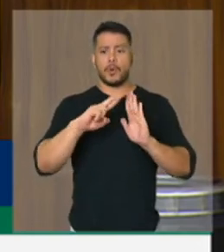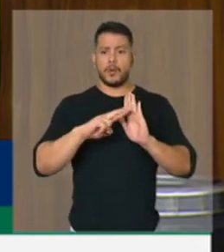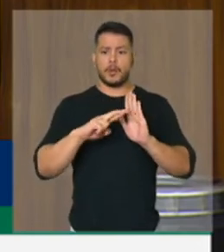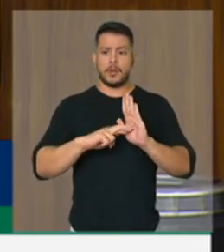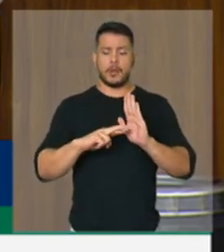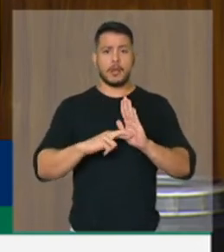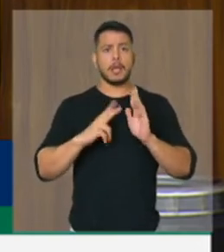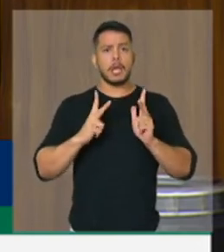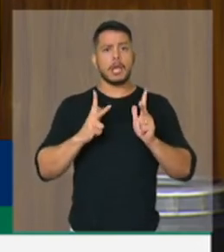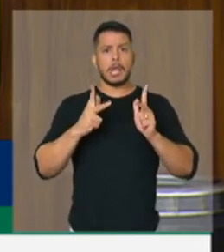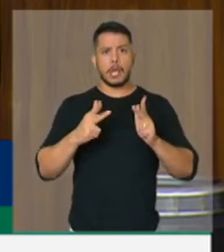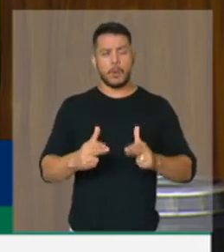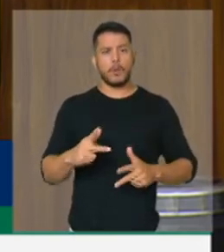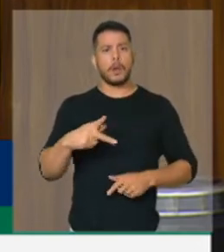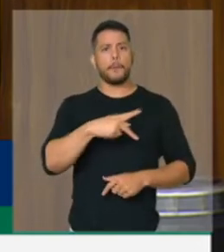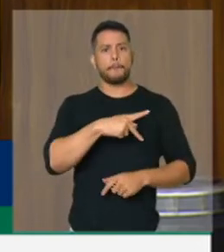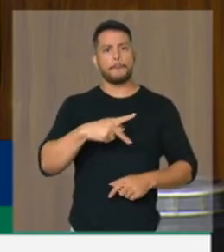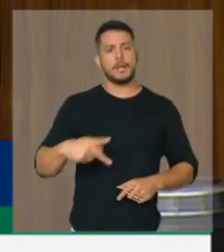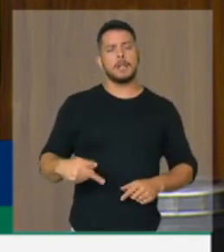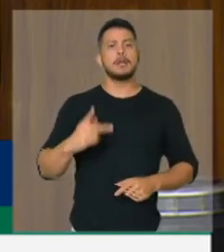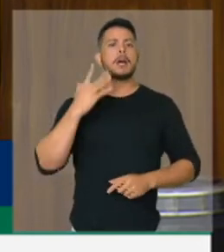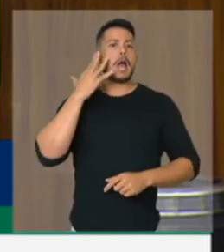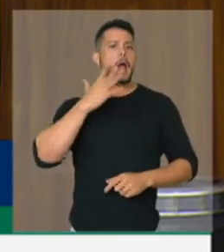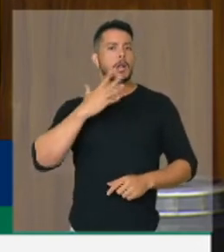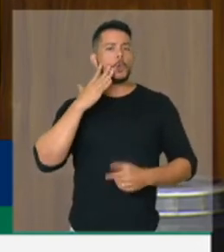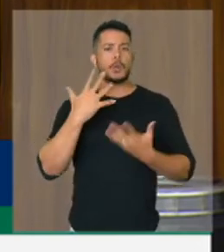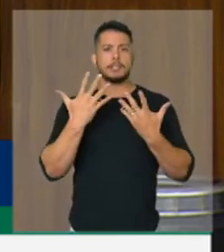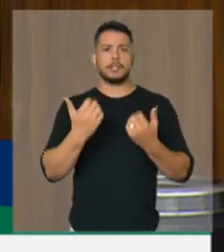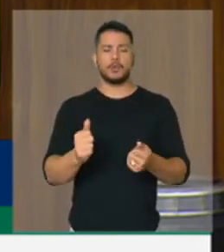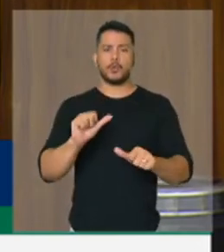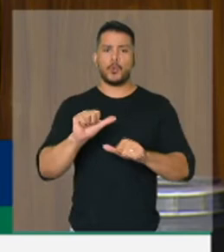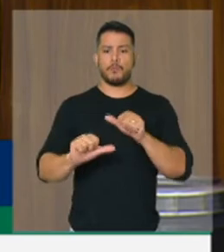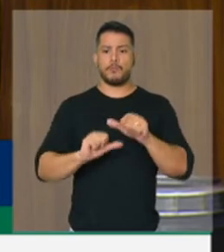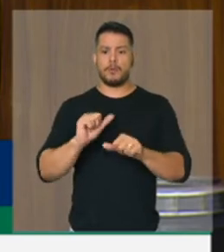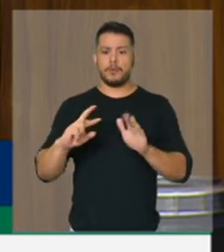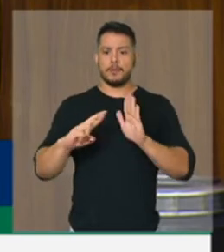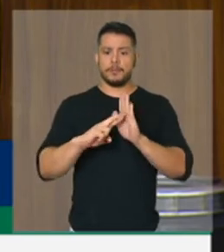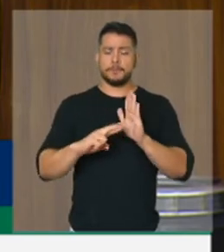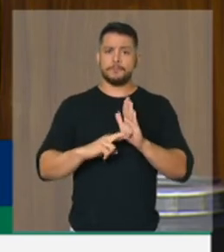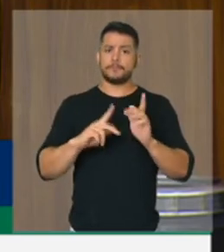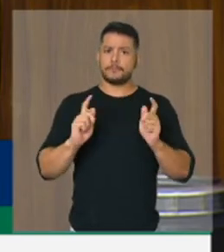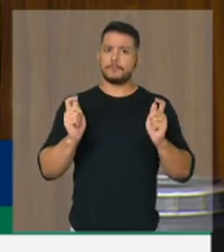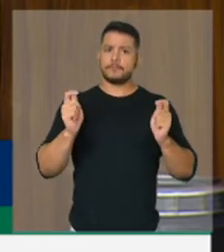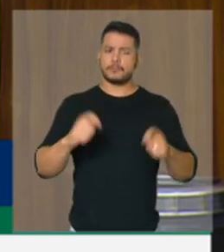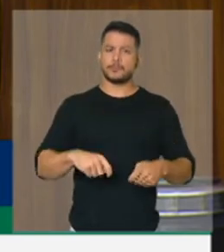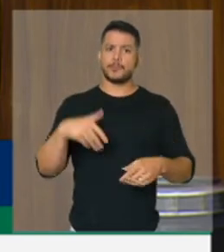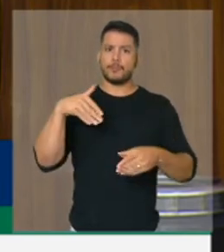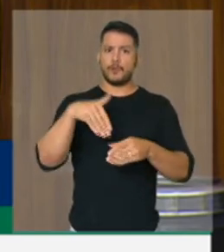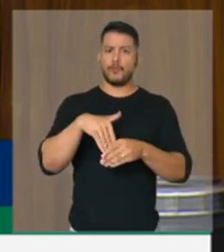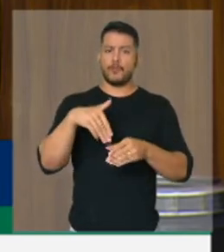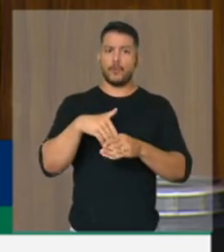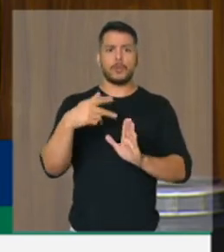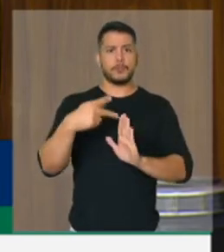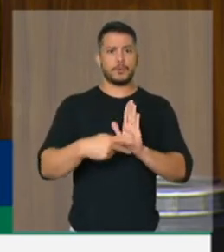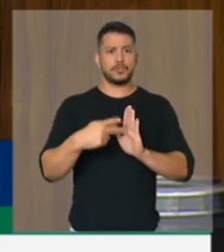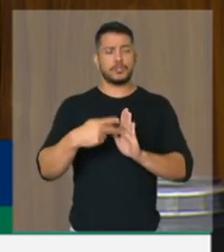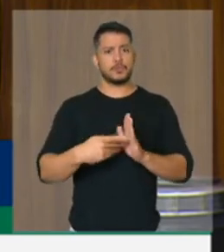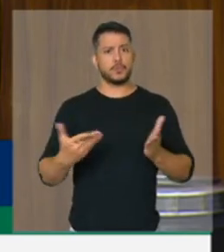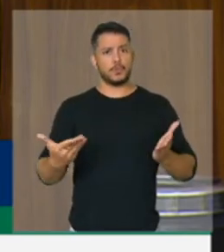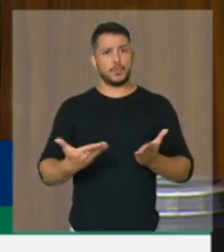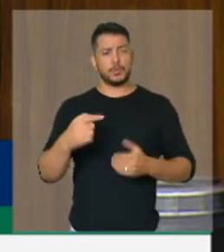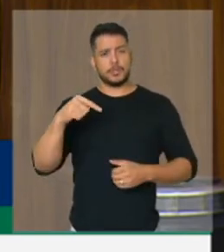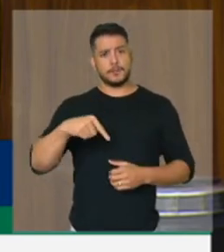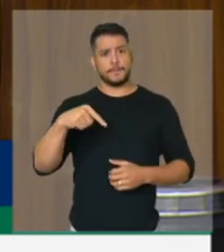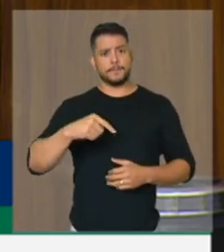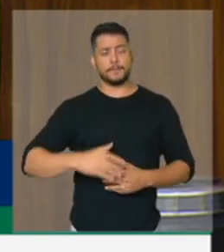liderou aqui a modernização das regras, que possibilita hoje votar os projetos aqui nessa casa. Estamos no caminho certo. E